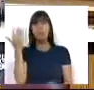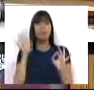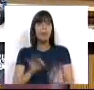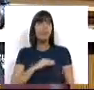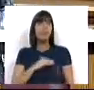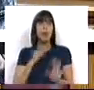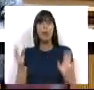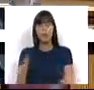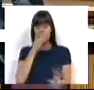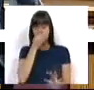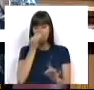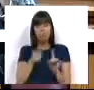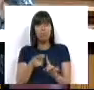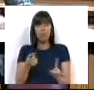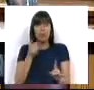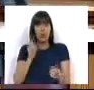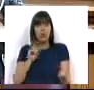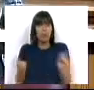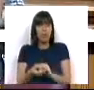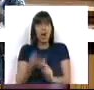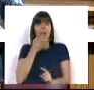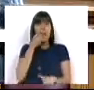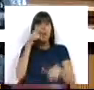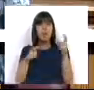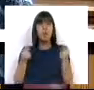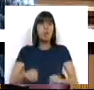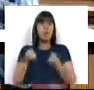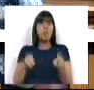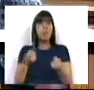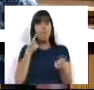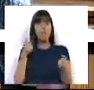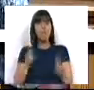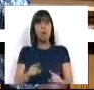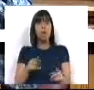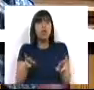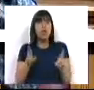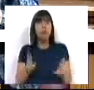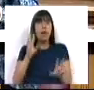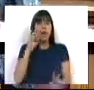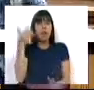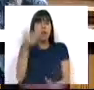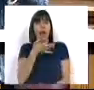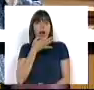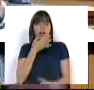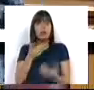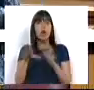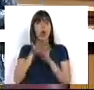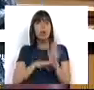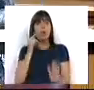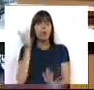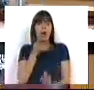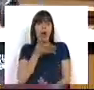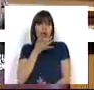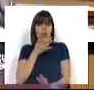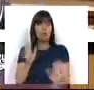extraordinariamente preocupante e ela não se inverte enquanto as pessoas não conseguirem reganhar esperança no futuro e condições de